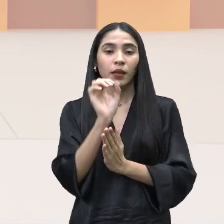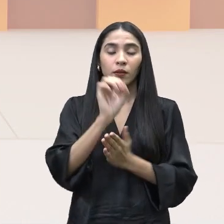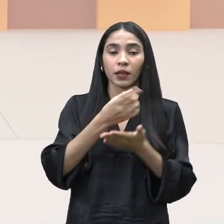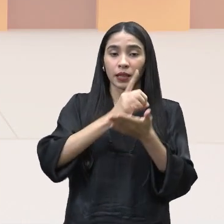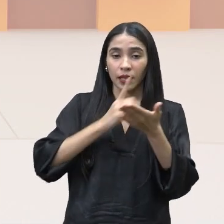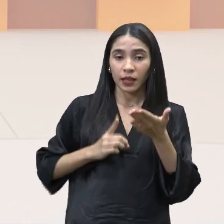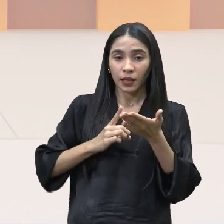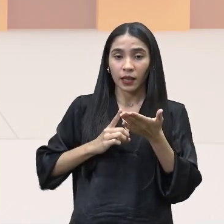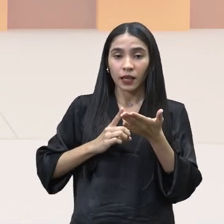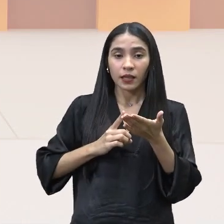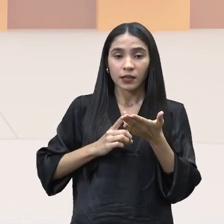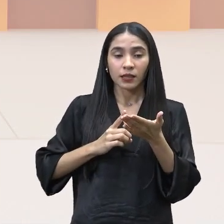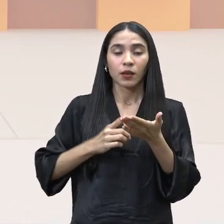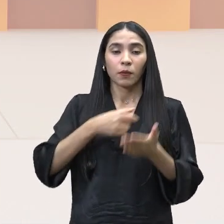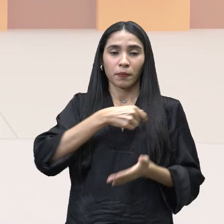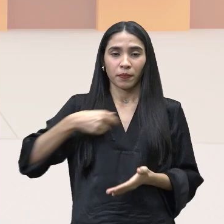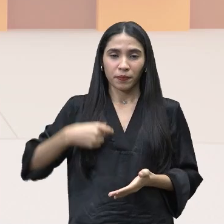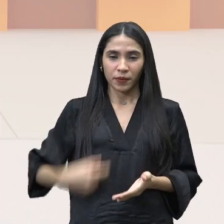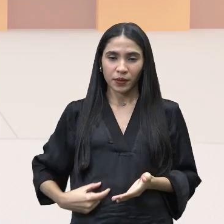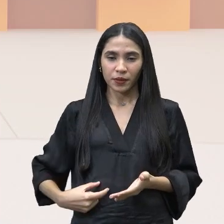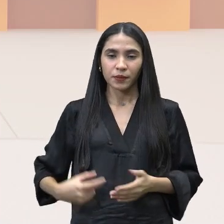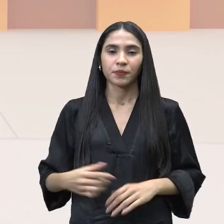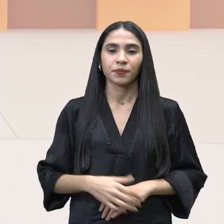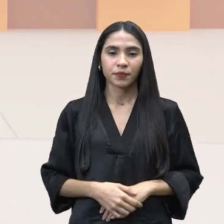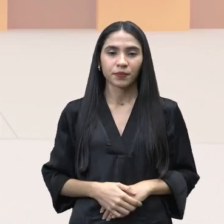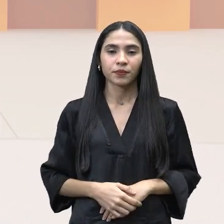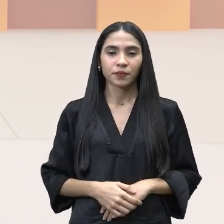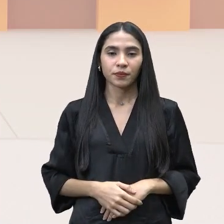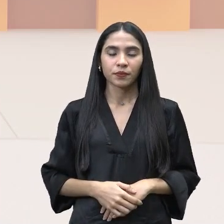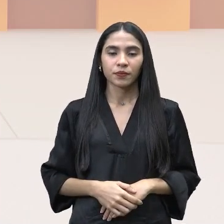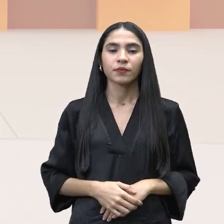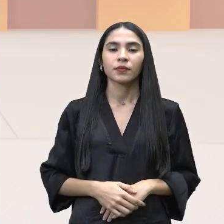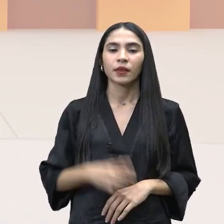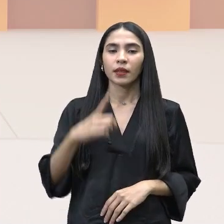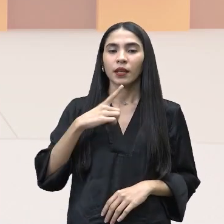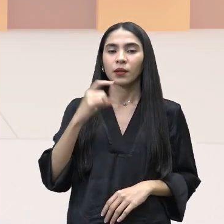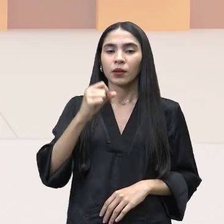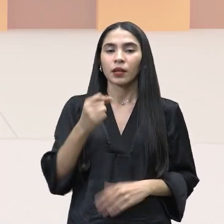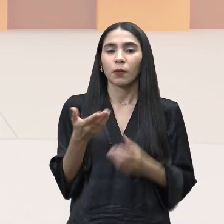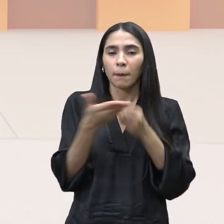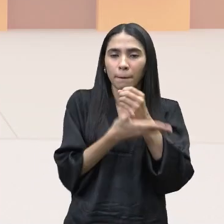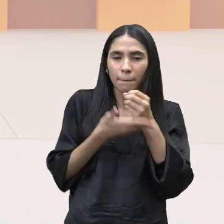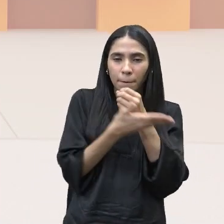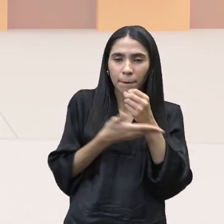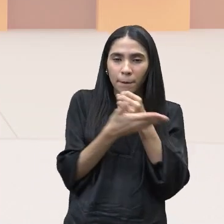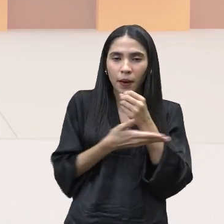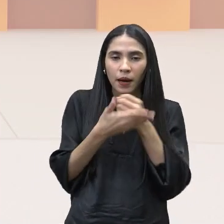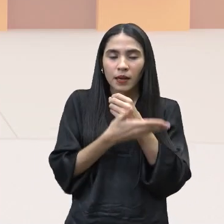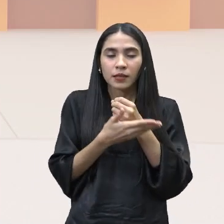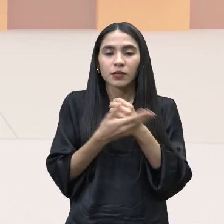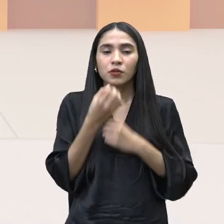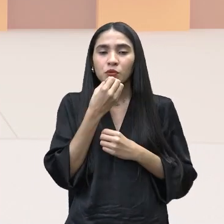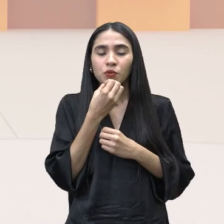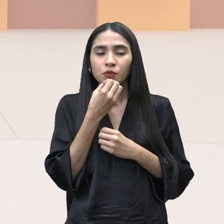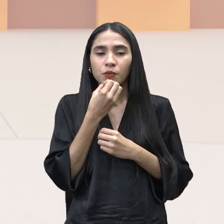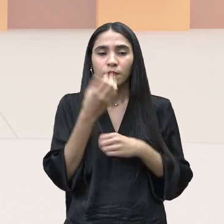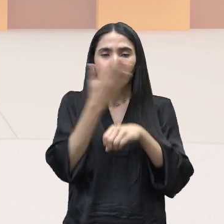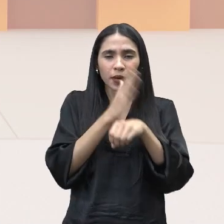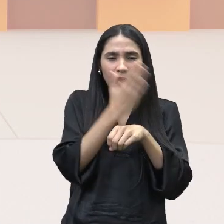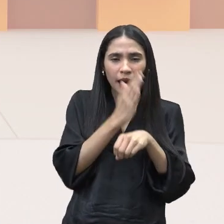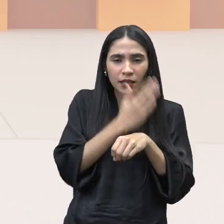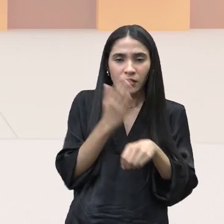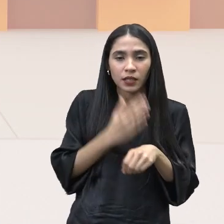a Declaração de Beijing, servindo como um guia de boas práticas para